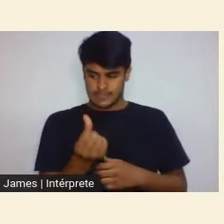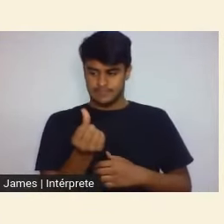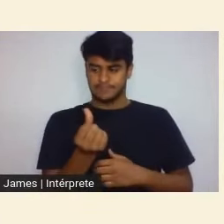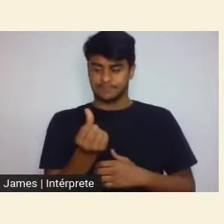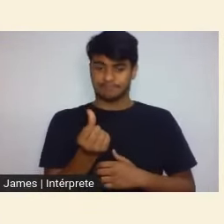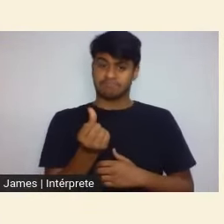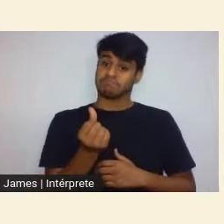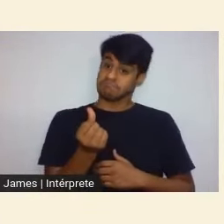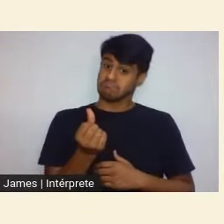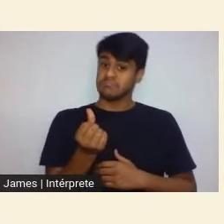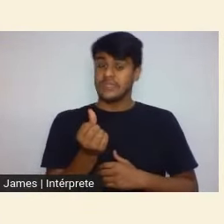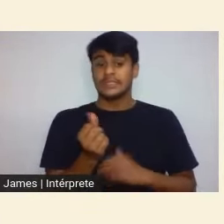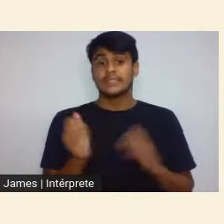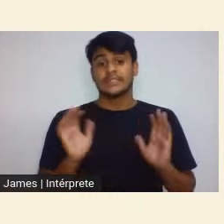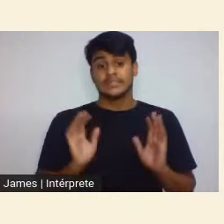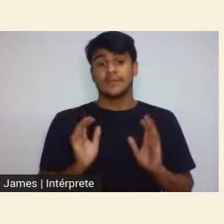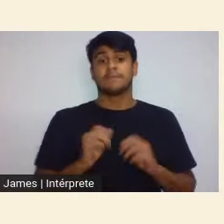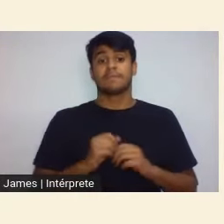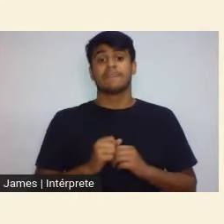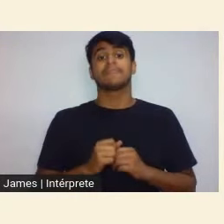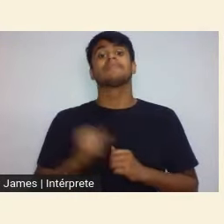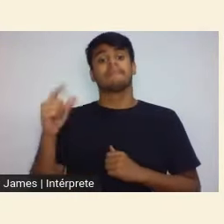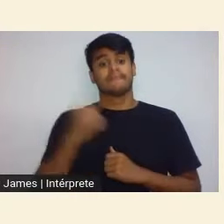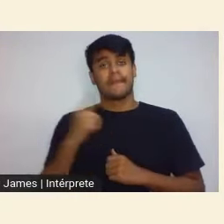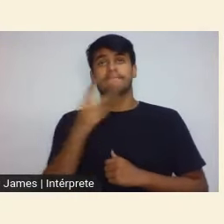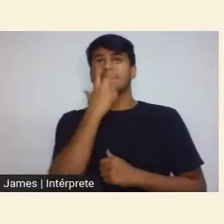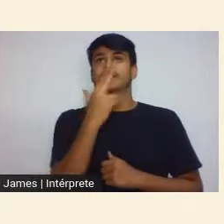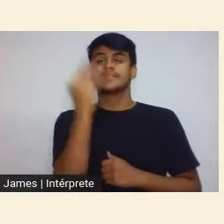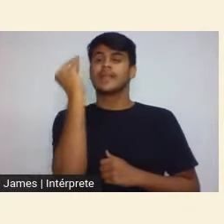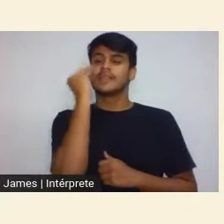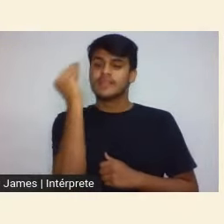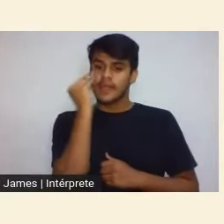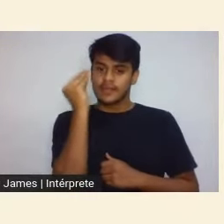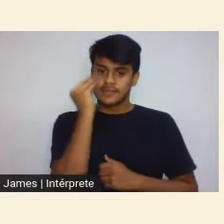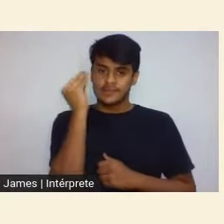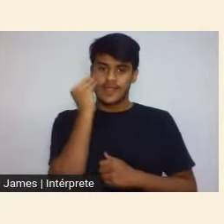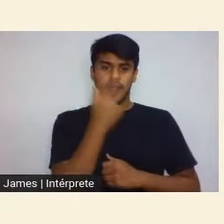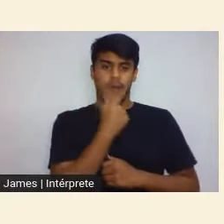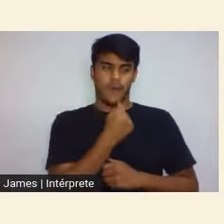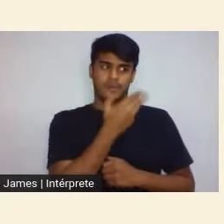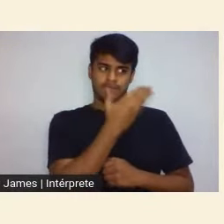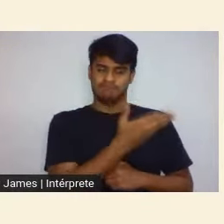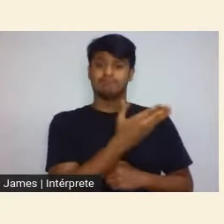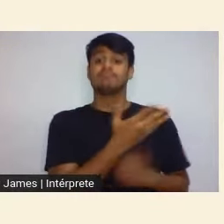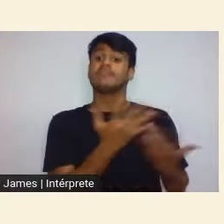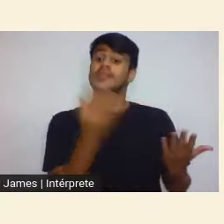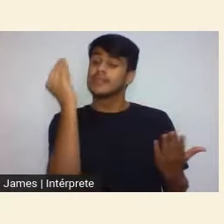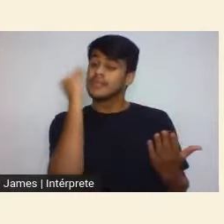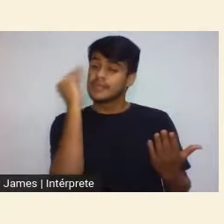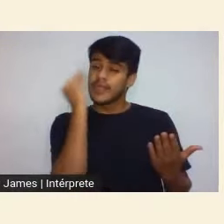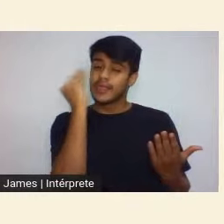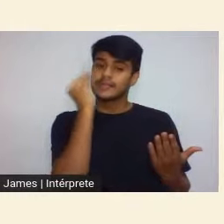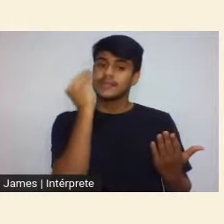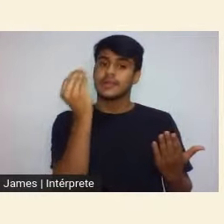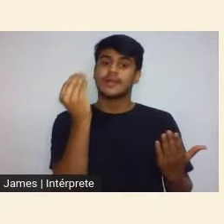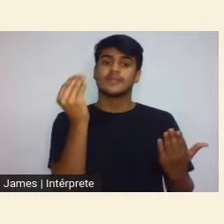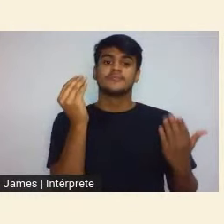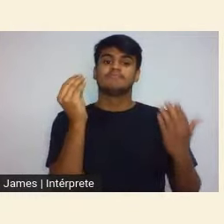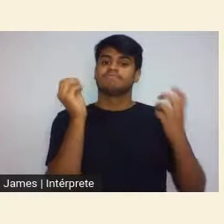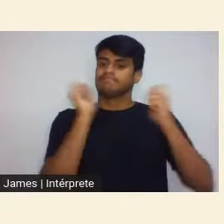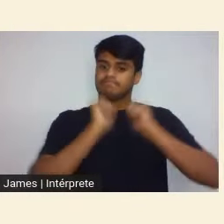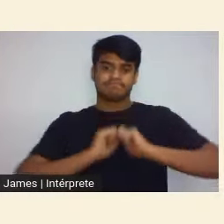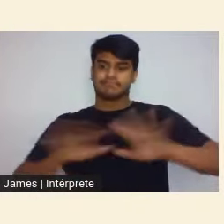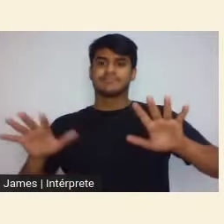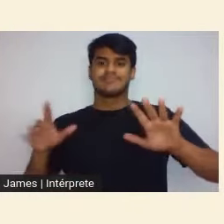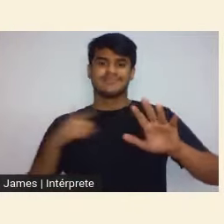1926. Quer dizer, há uma tentativa, portanto, de Freire, ao lançar, né, o